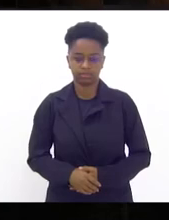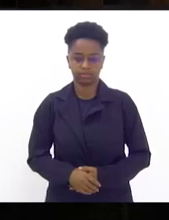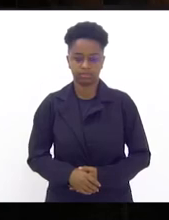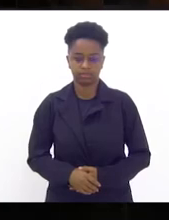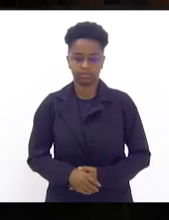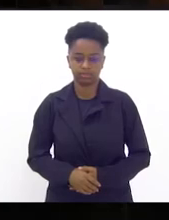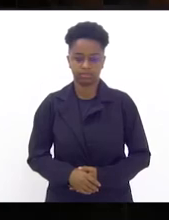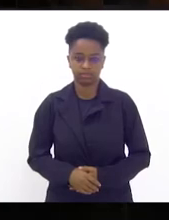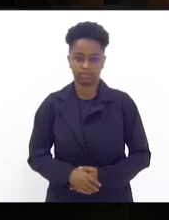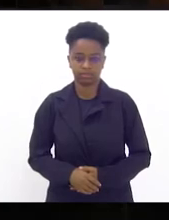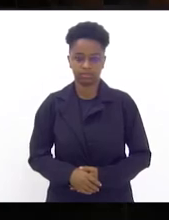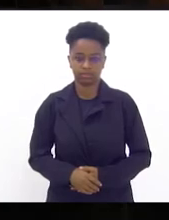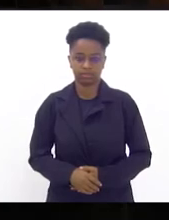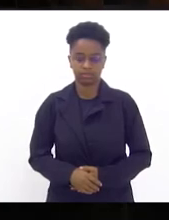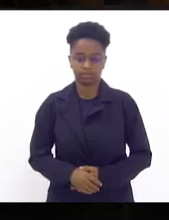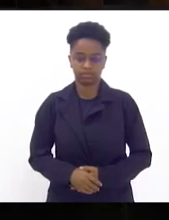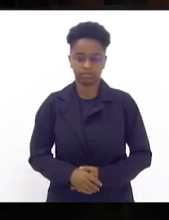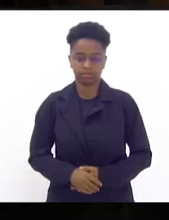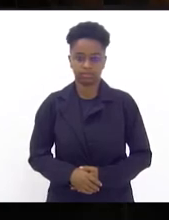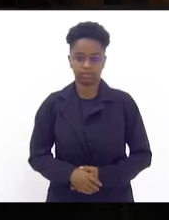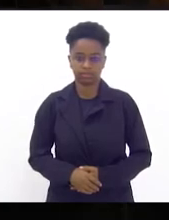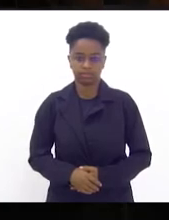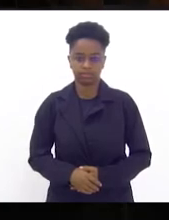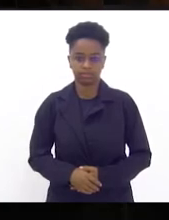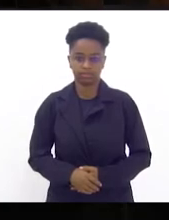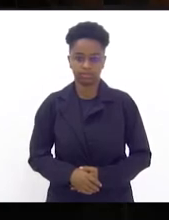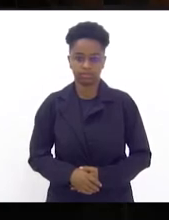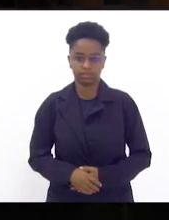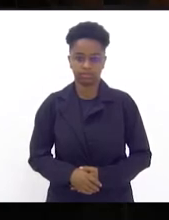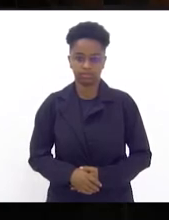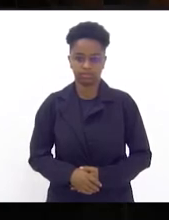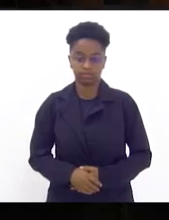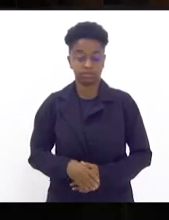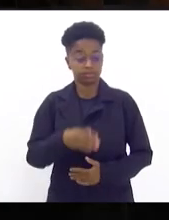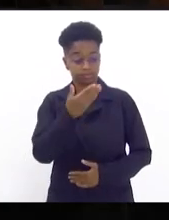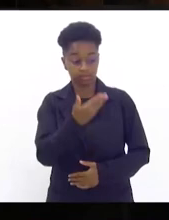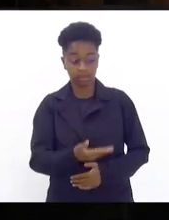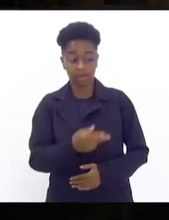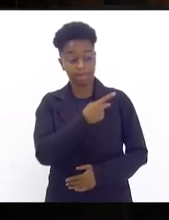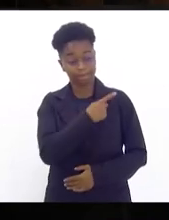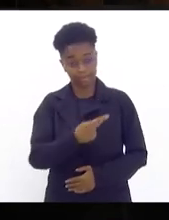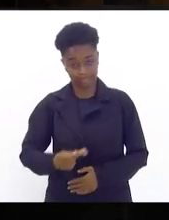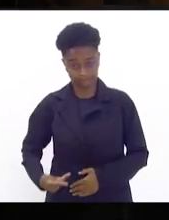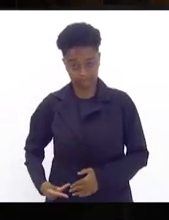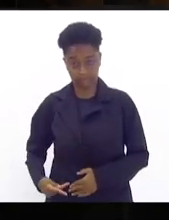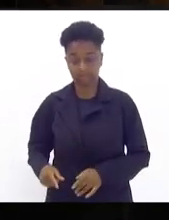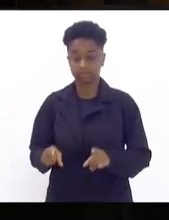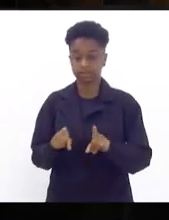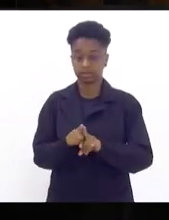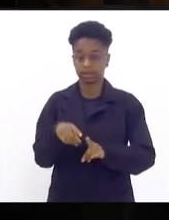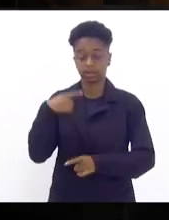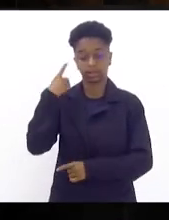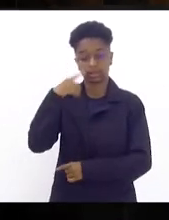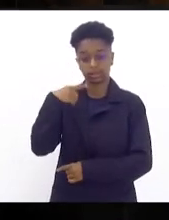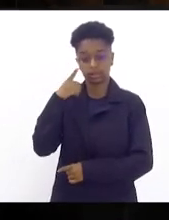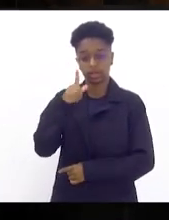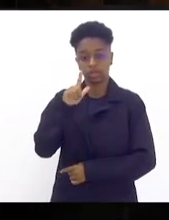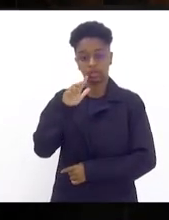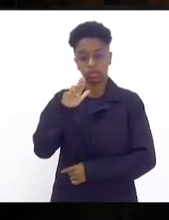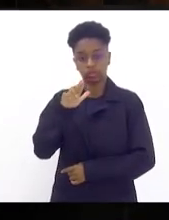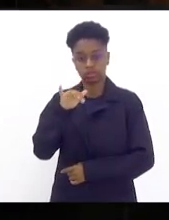Vai, falou aí. Quem falou? Eu vi, falou. Senhora presidente, deputada